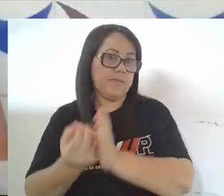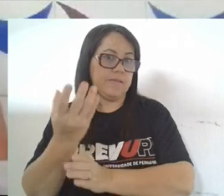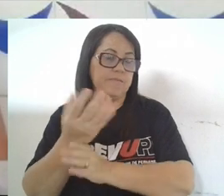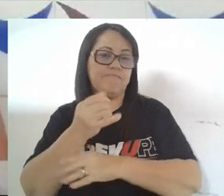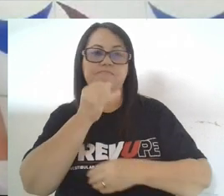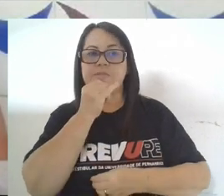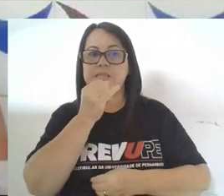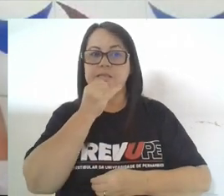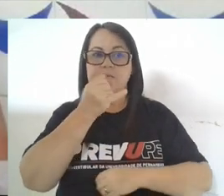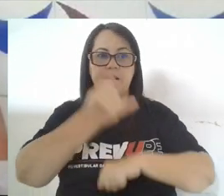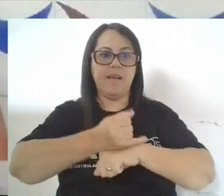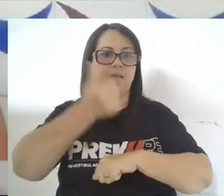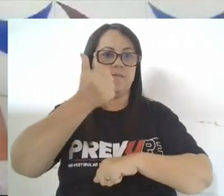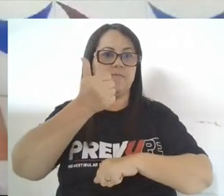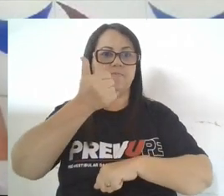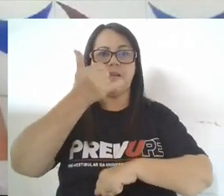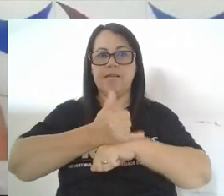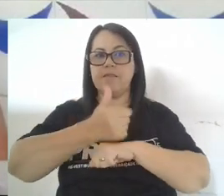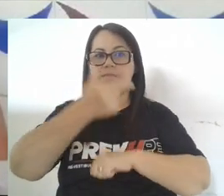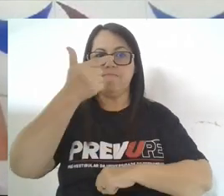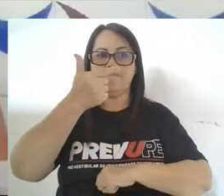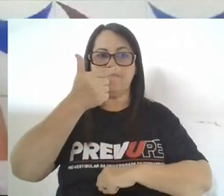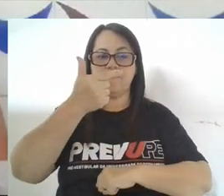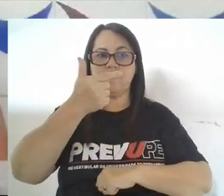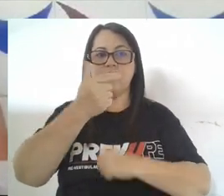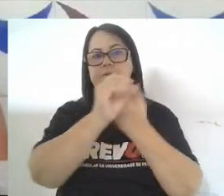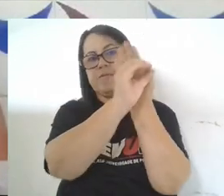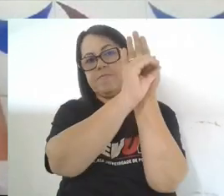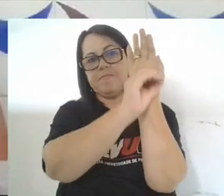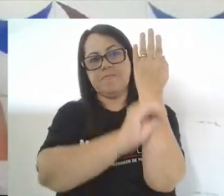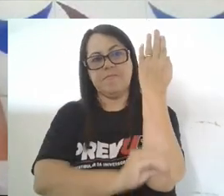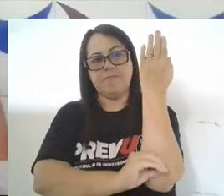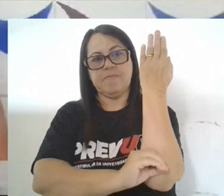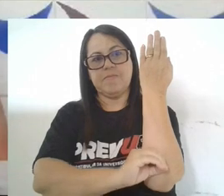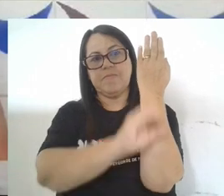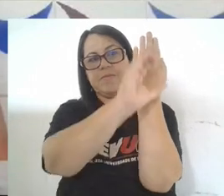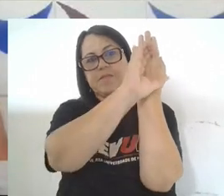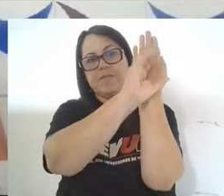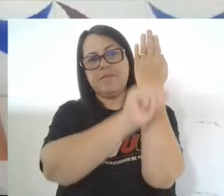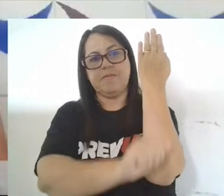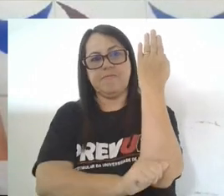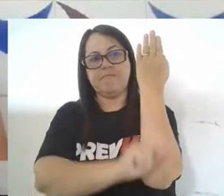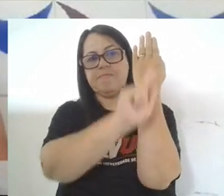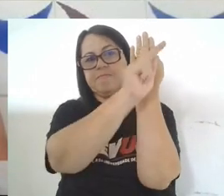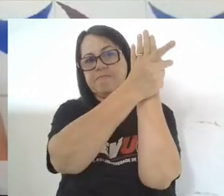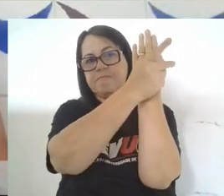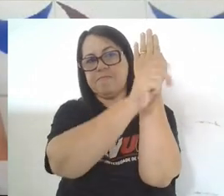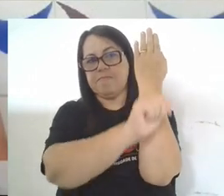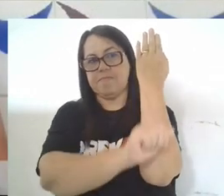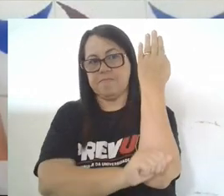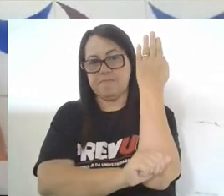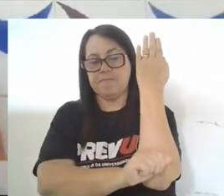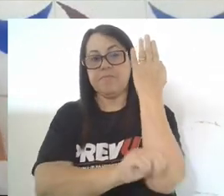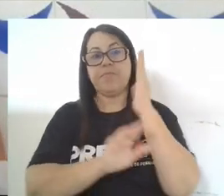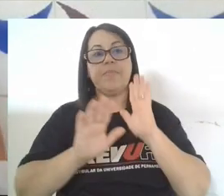como alcalinos, alcalinos terrosos, gases nobres, calcogênios e halogênios.